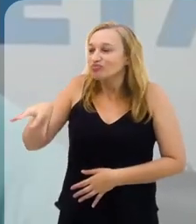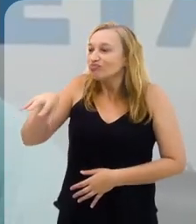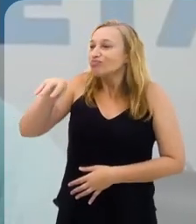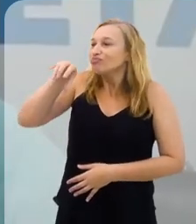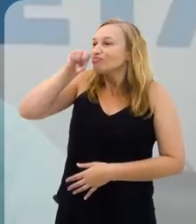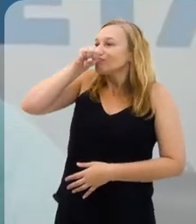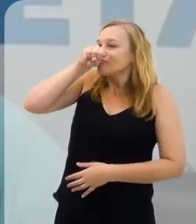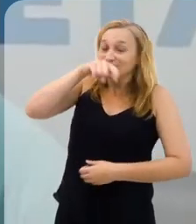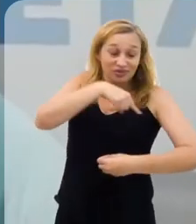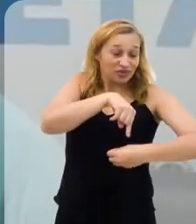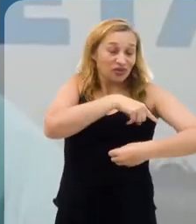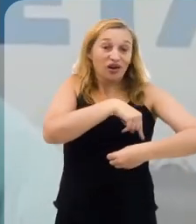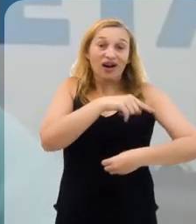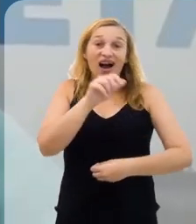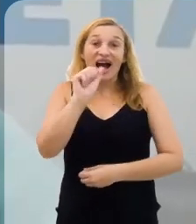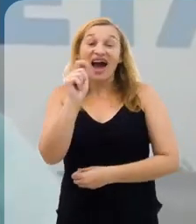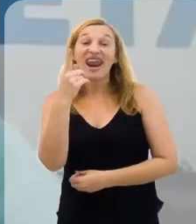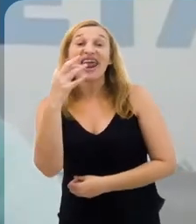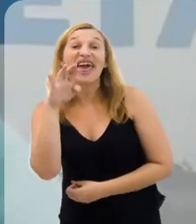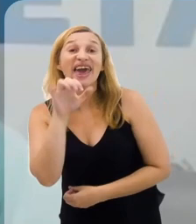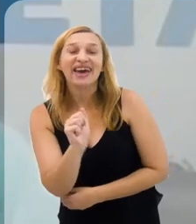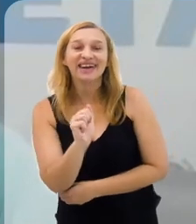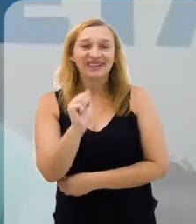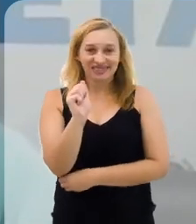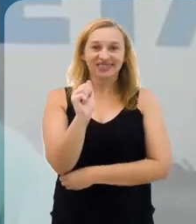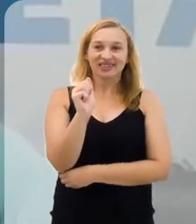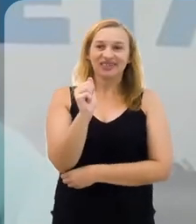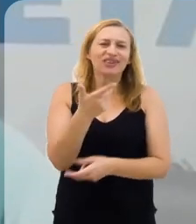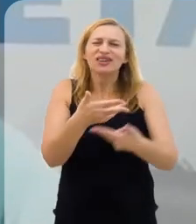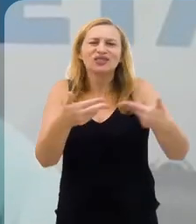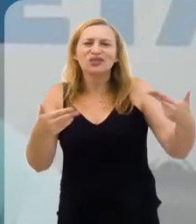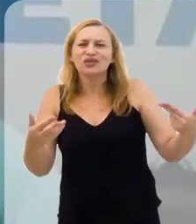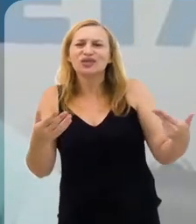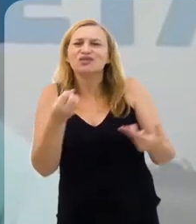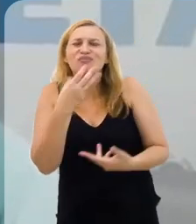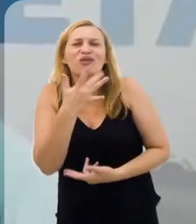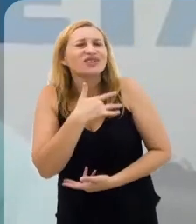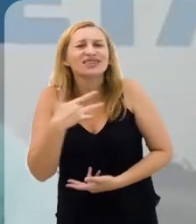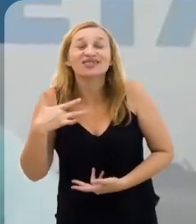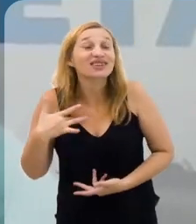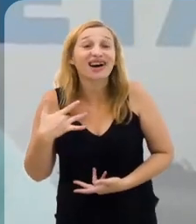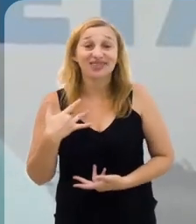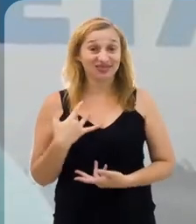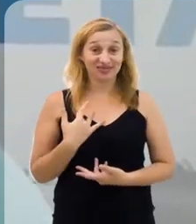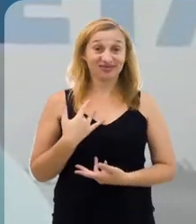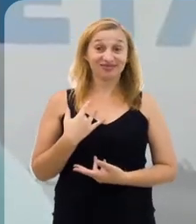o cheirinho do fogão a lenha, né, remete as pessoas a uma série de condições